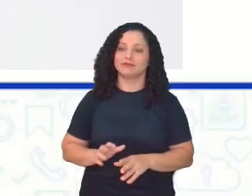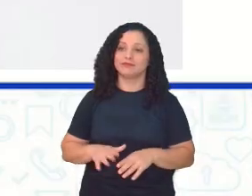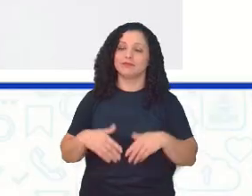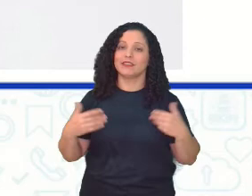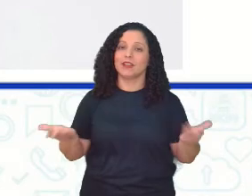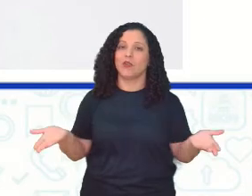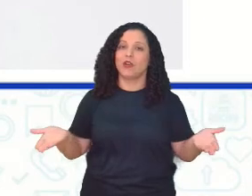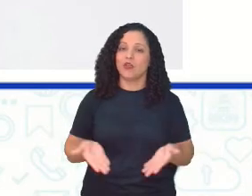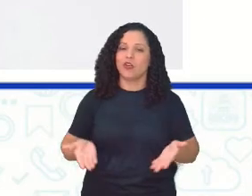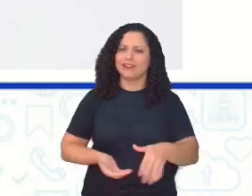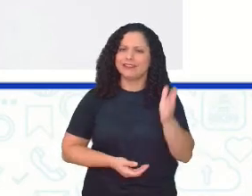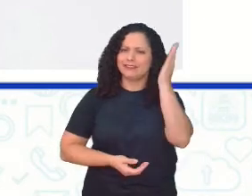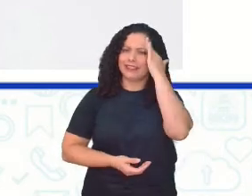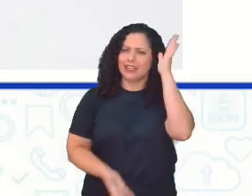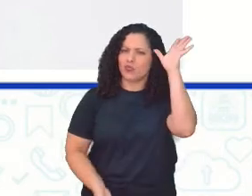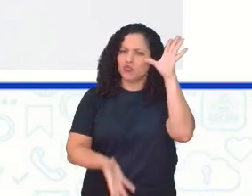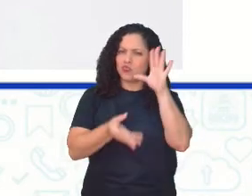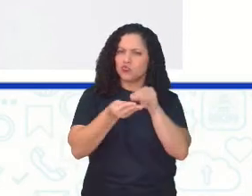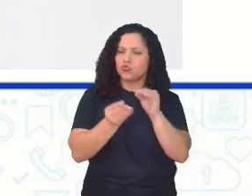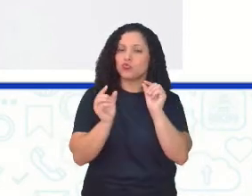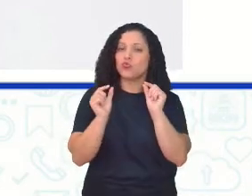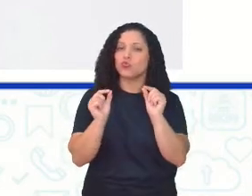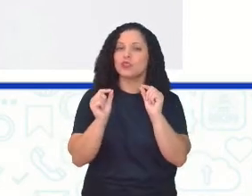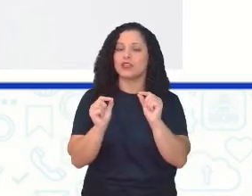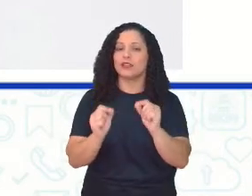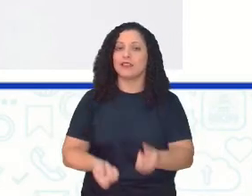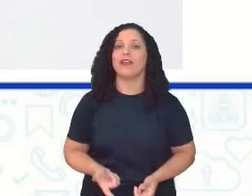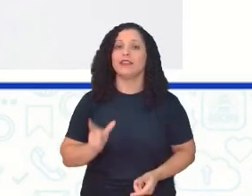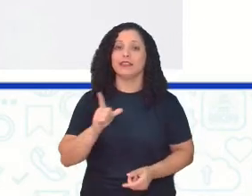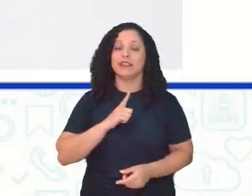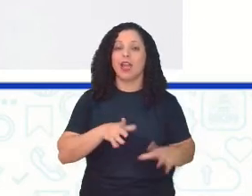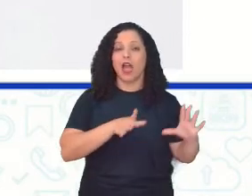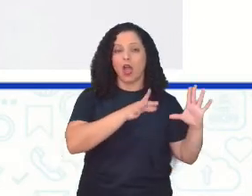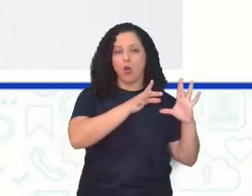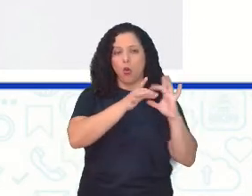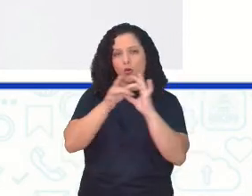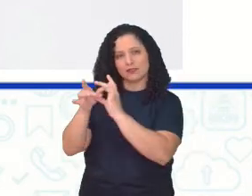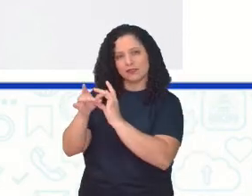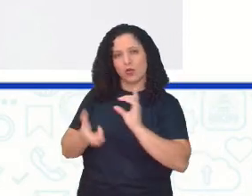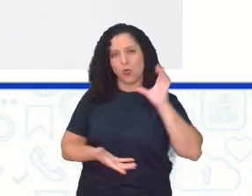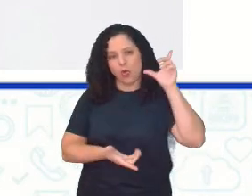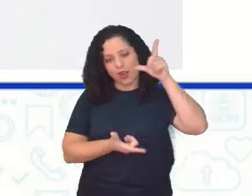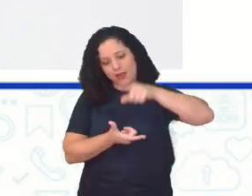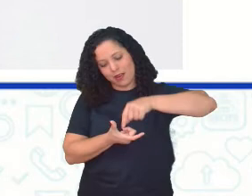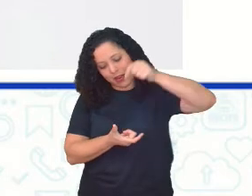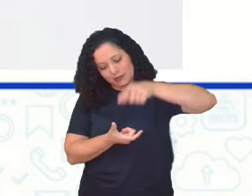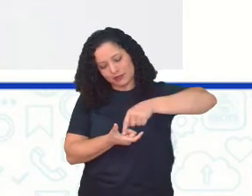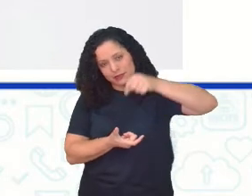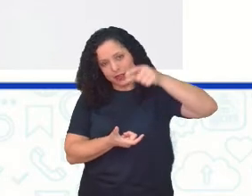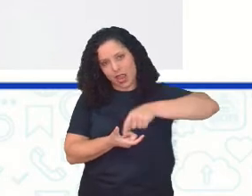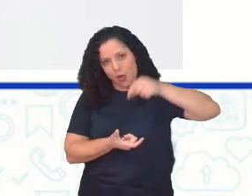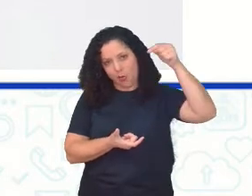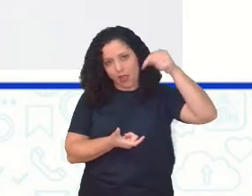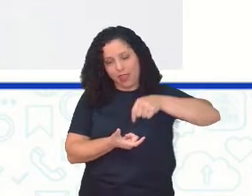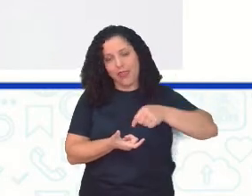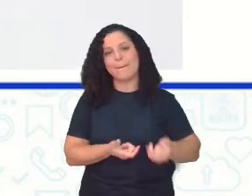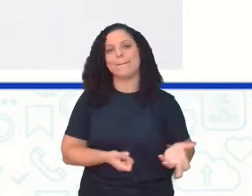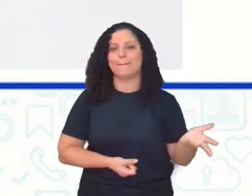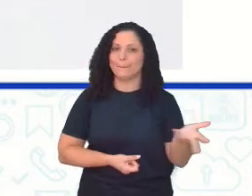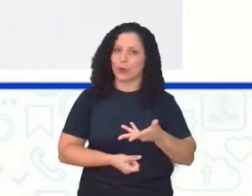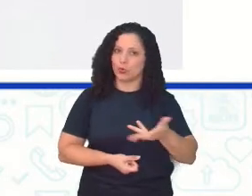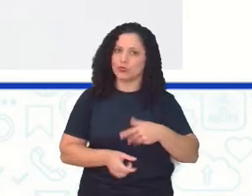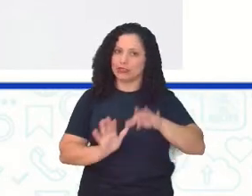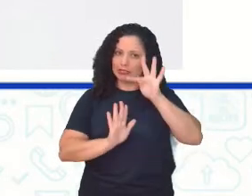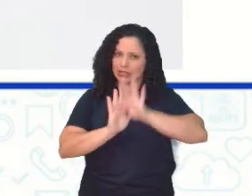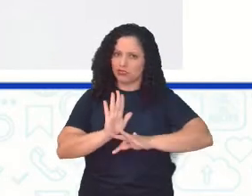Então, concluímos que a coesão lexical é um elemento fundamental na produção de um texto.